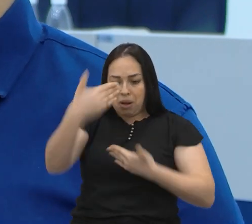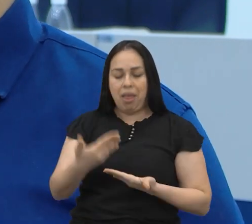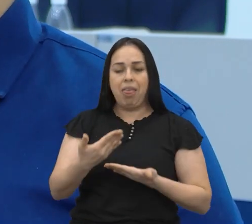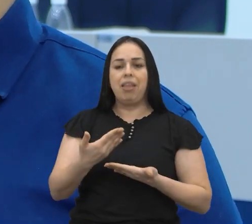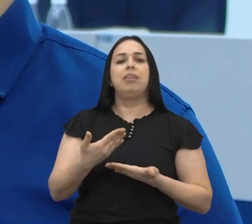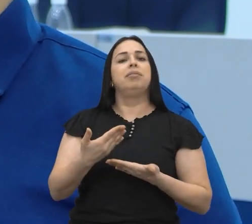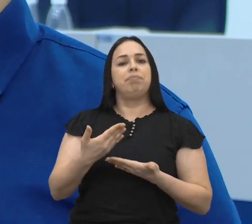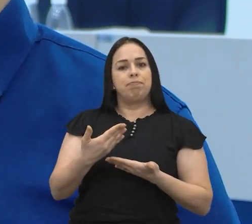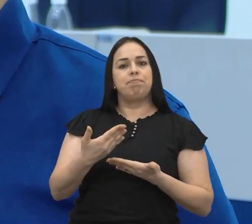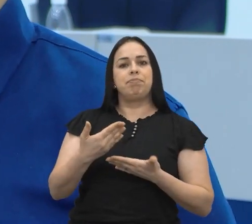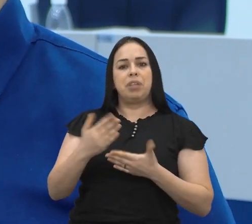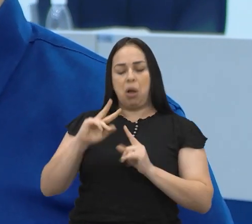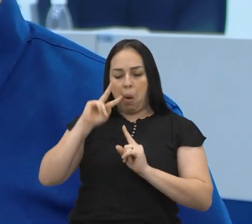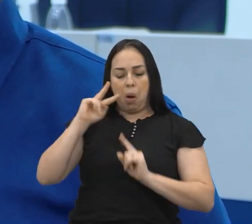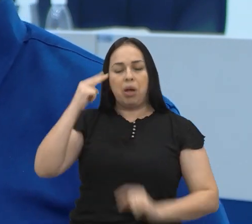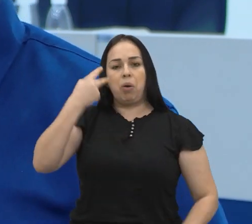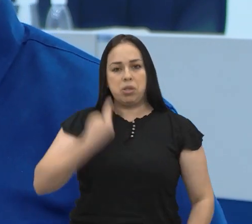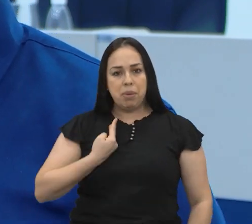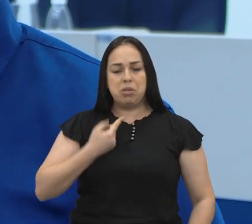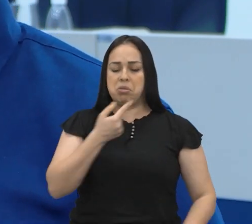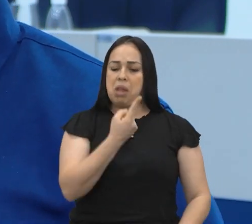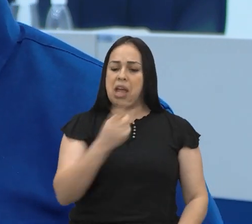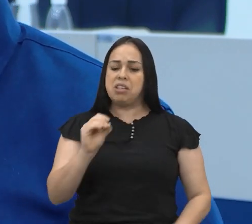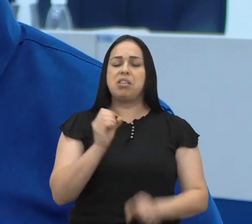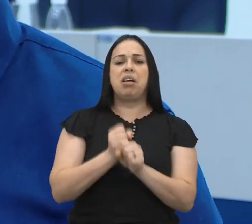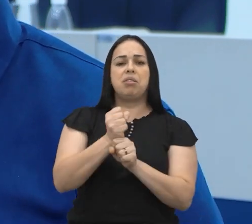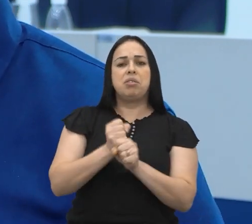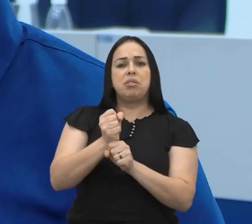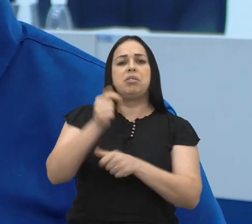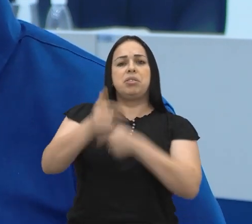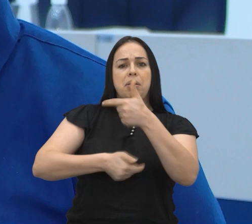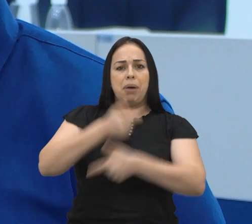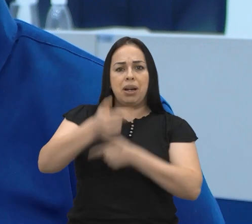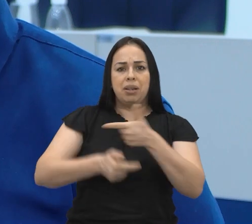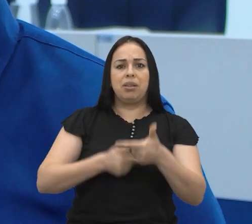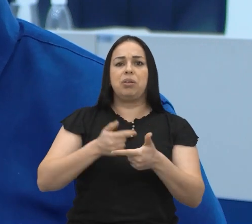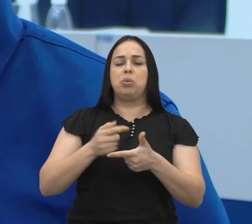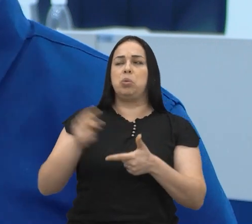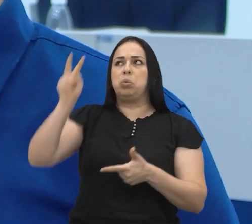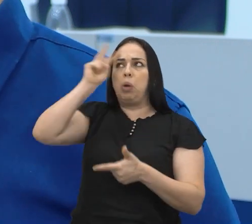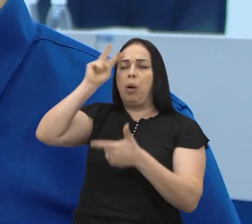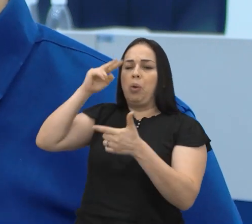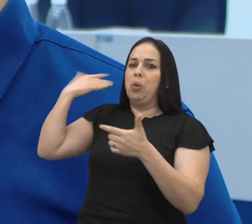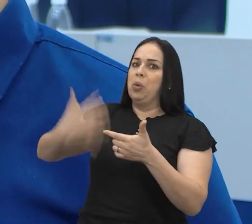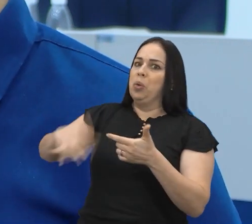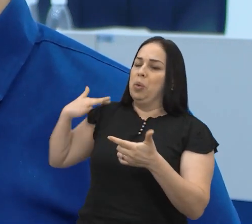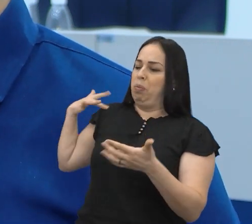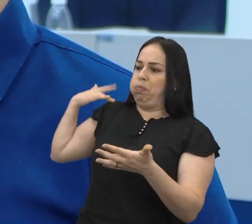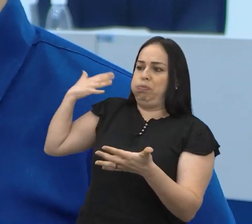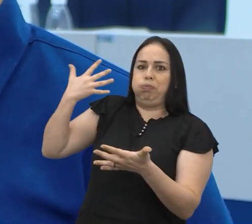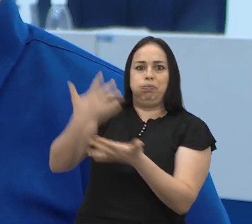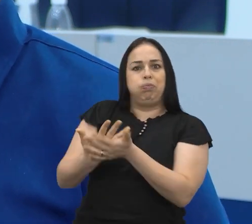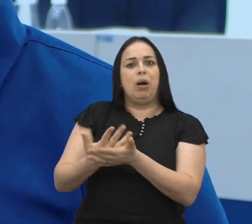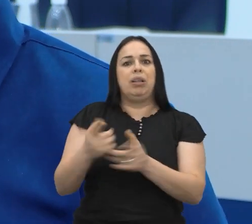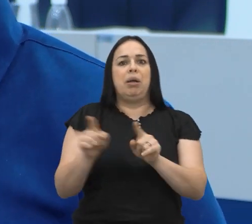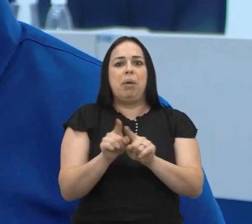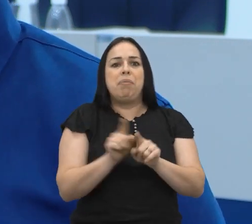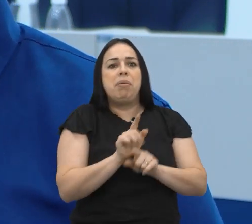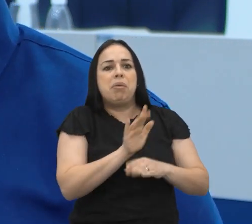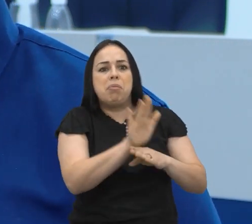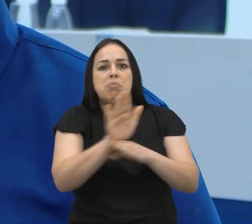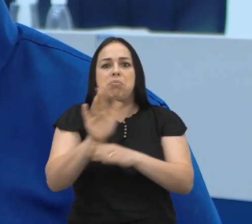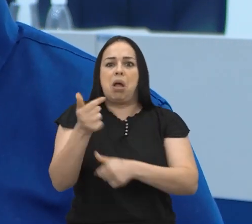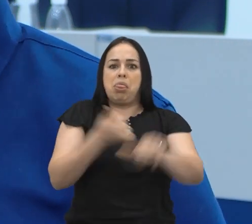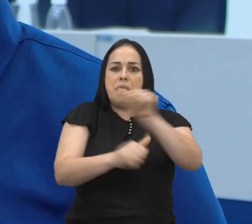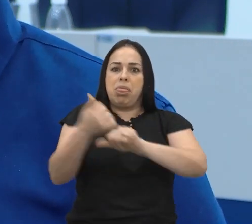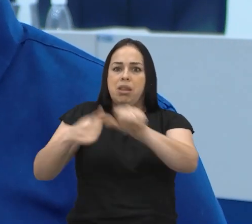Muitos momentos, muita história aqui vivida, muitas transformações que nós passamos e algumas delas a gente pôde de alguma forma colaborar. Então,